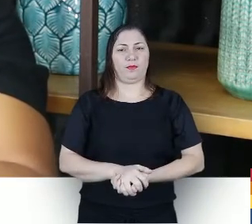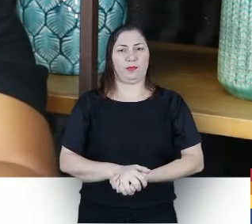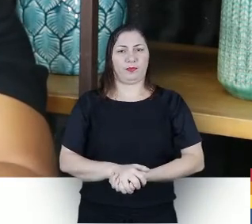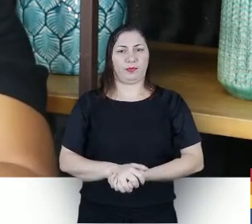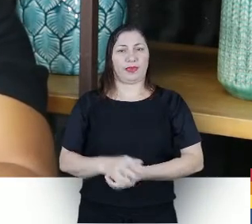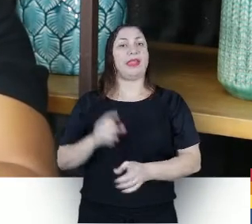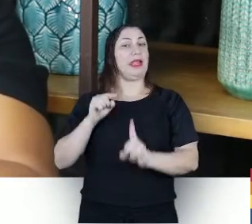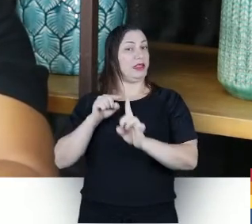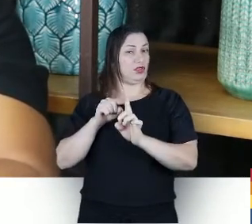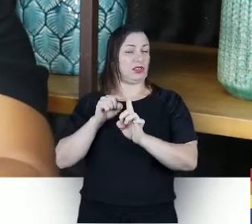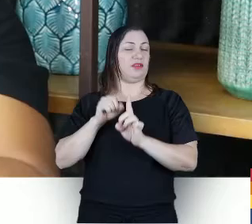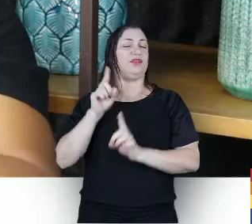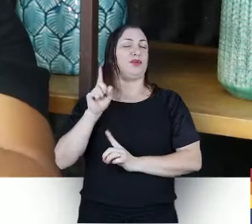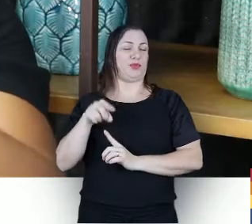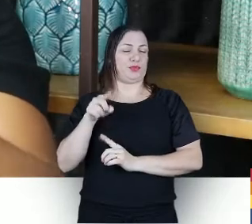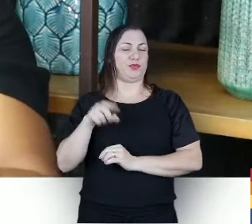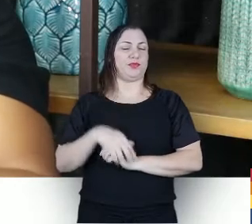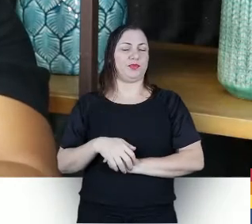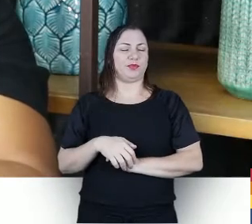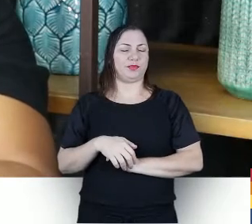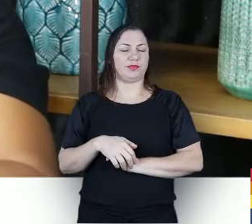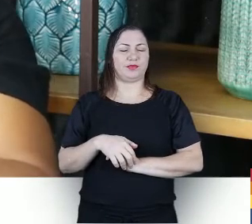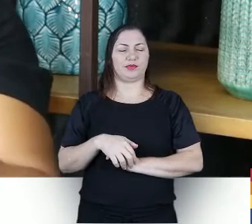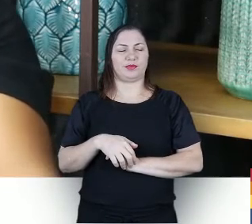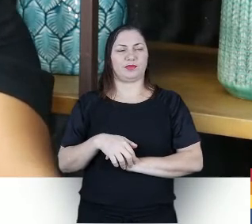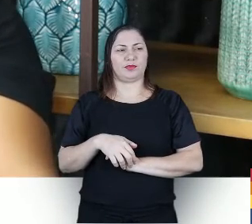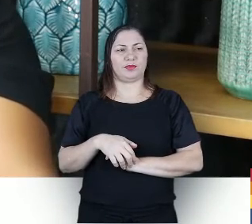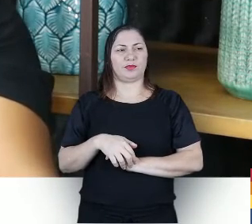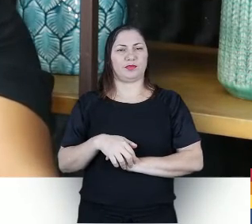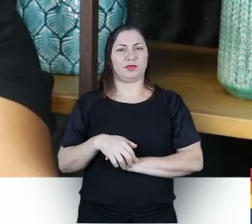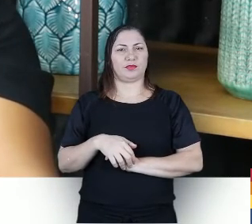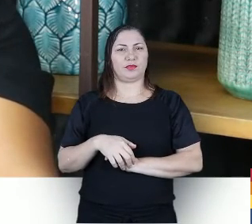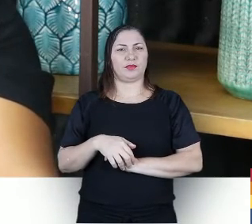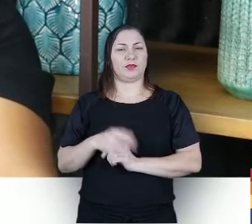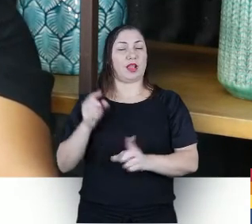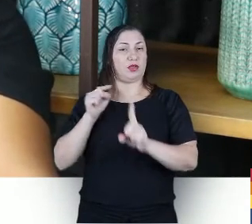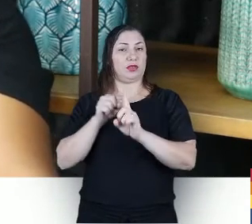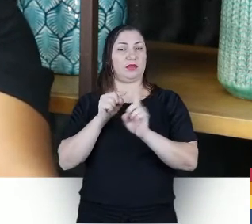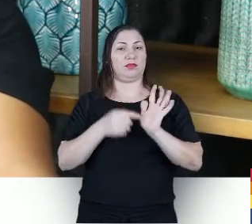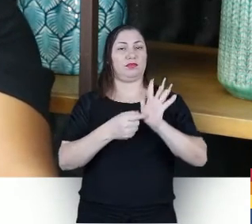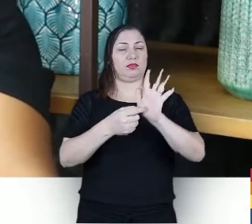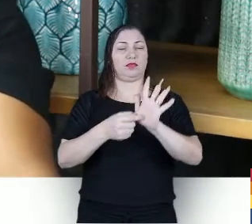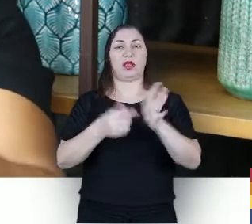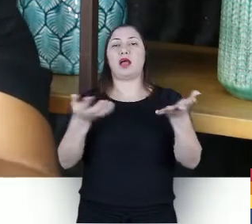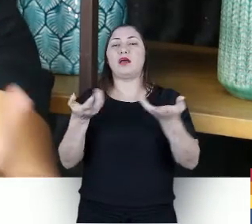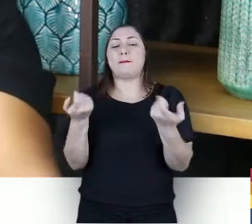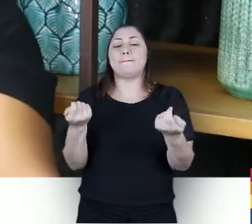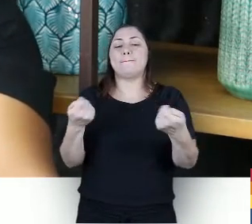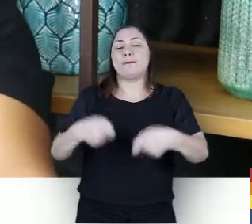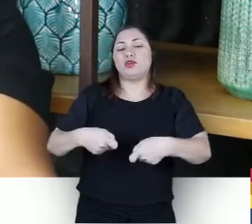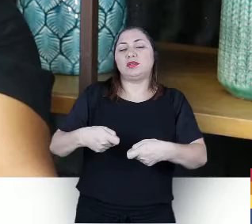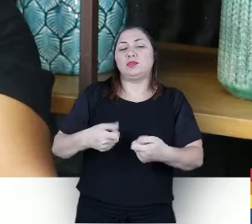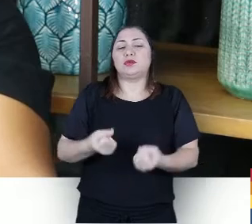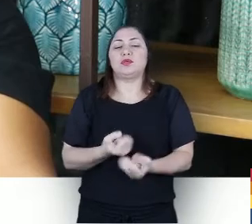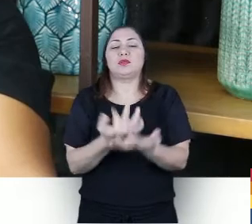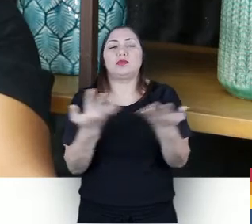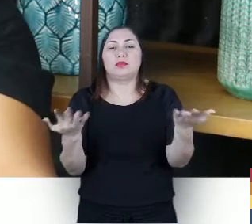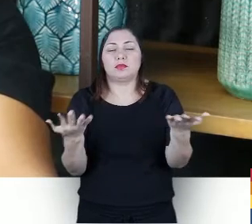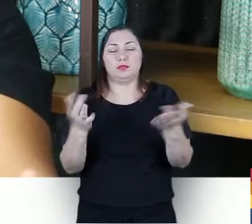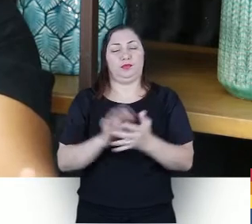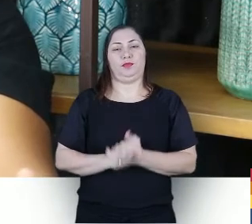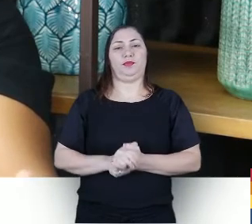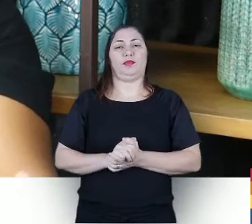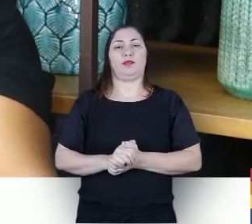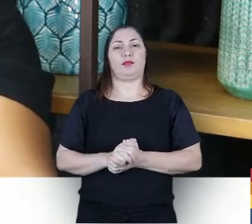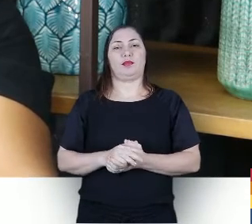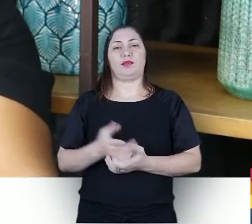nos aspectos físicos, nos aspectos cognitivos e socioemocionais. Então, esse é o nosso desafio, né? O